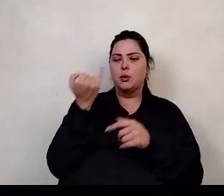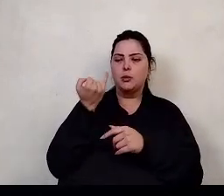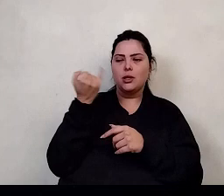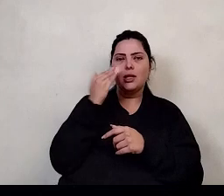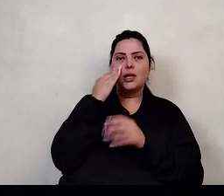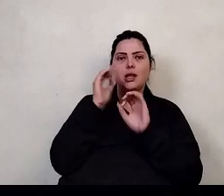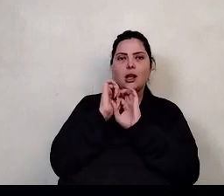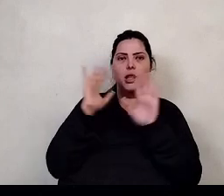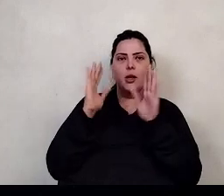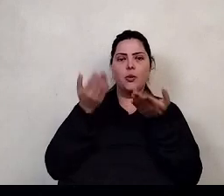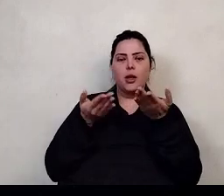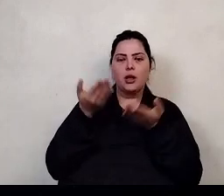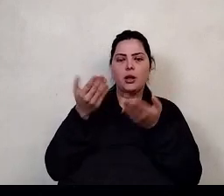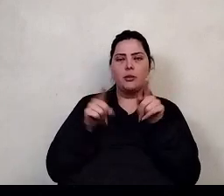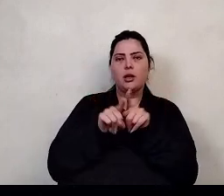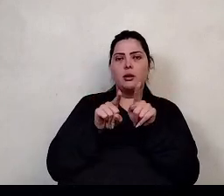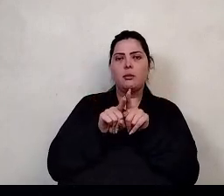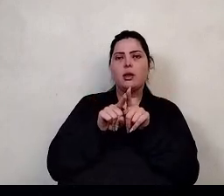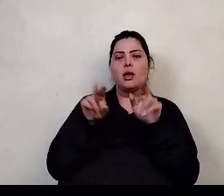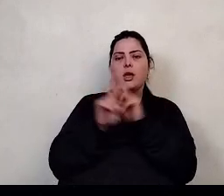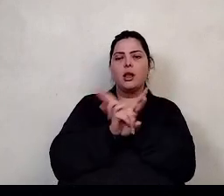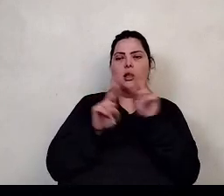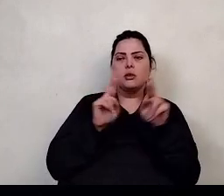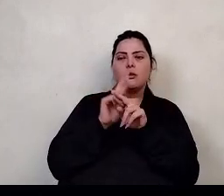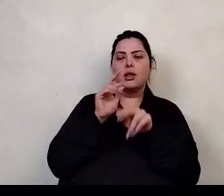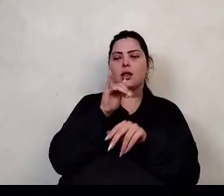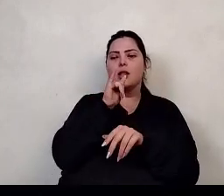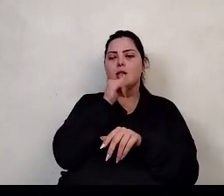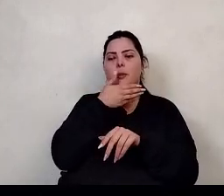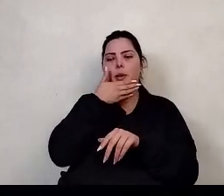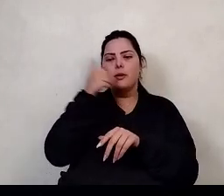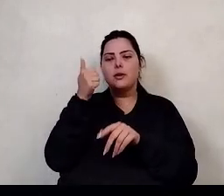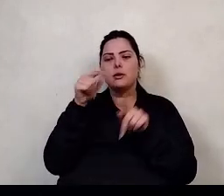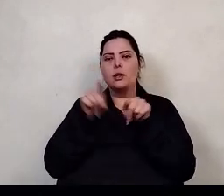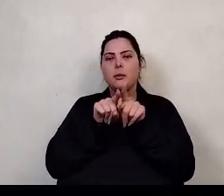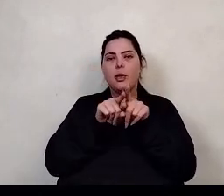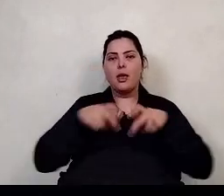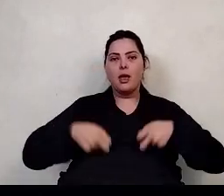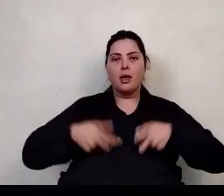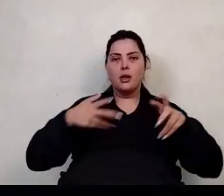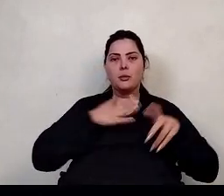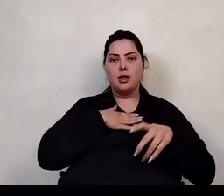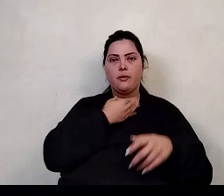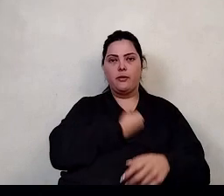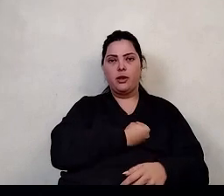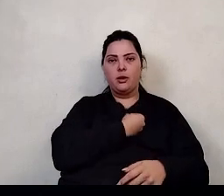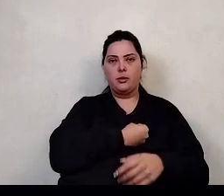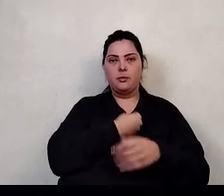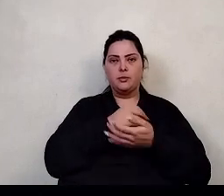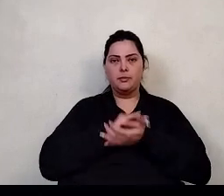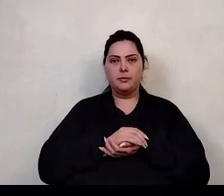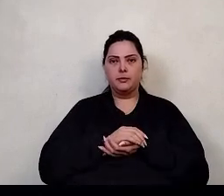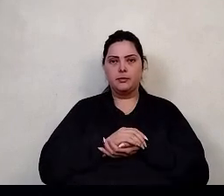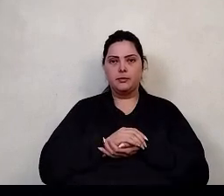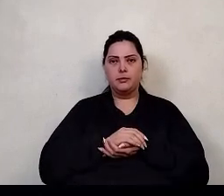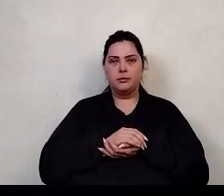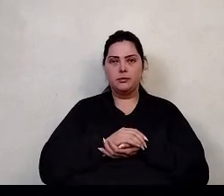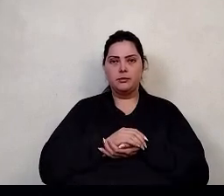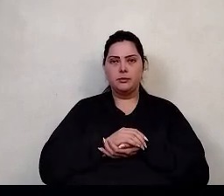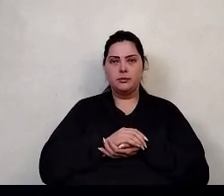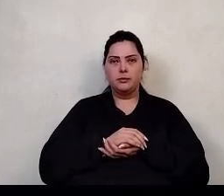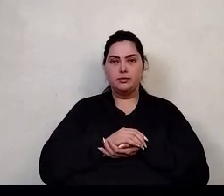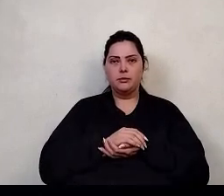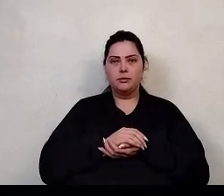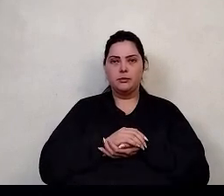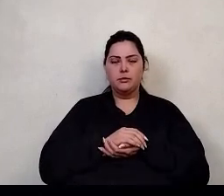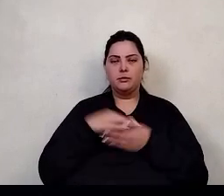com relação ao que esse teste traz de benefício e o que ele traz de custo para mim, certo? Bom,